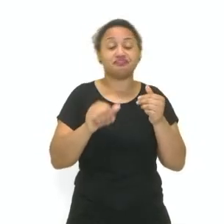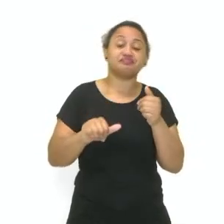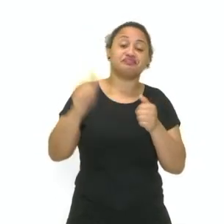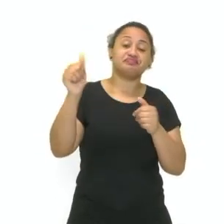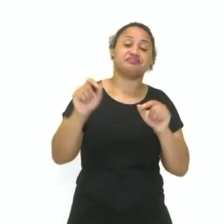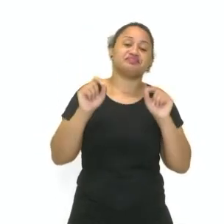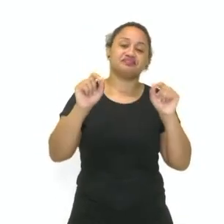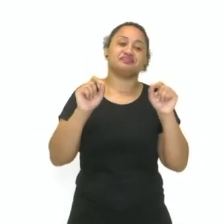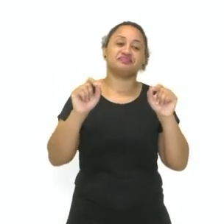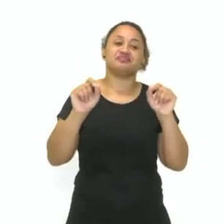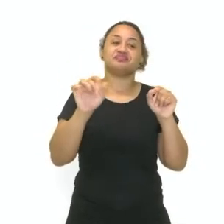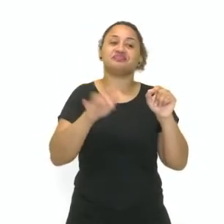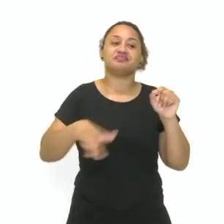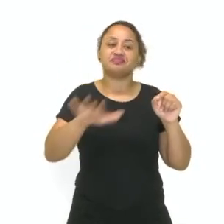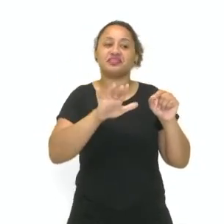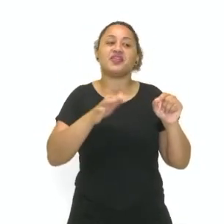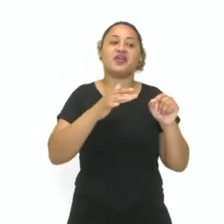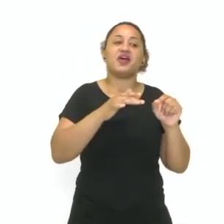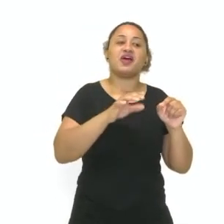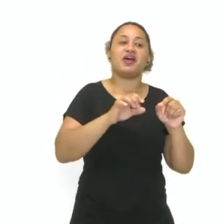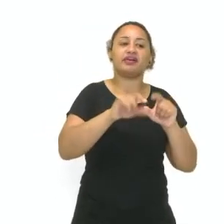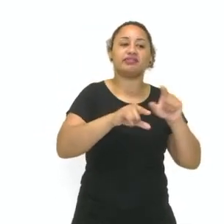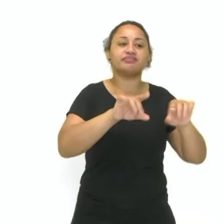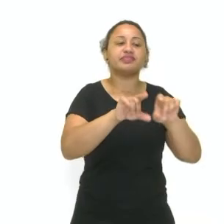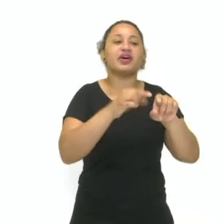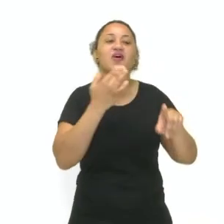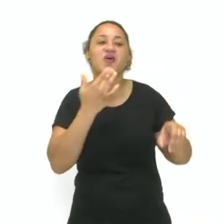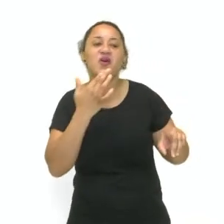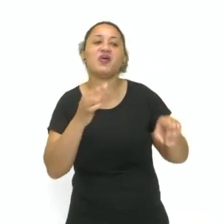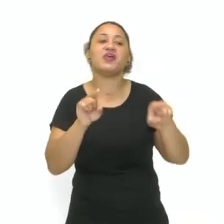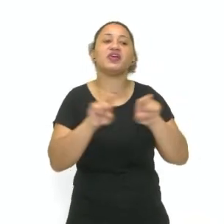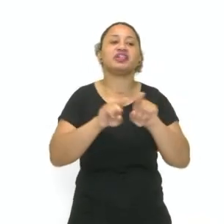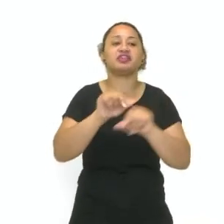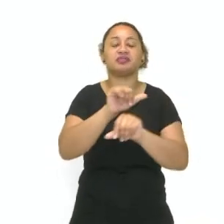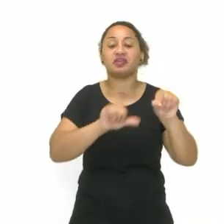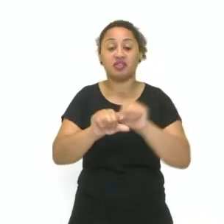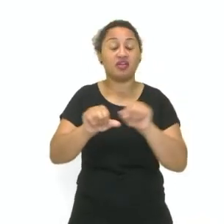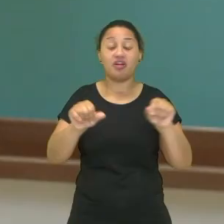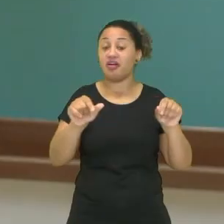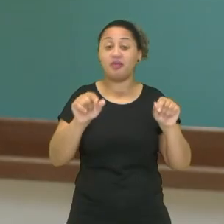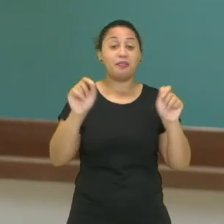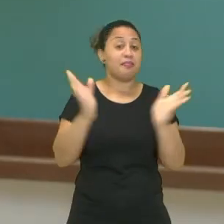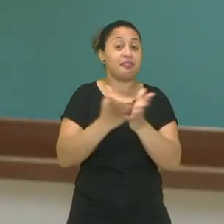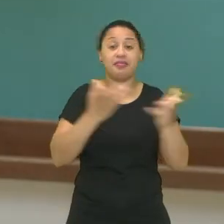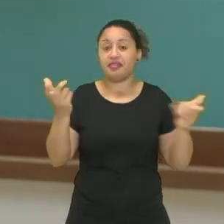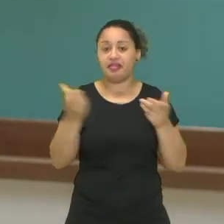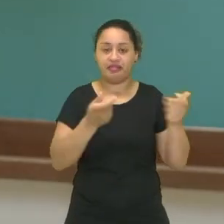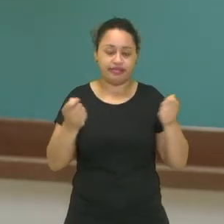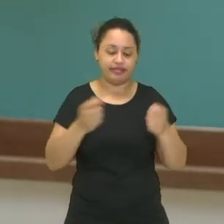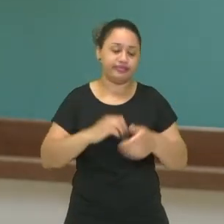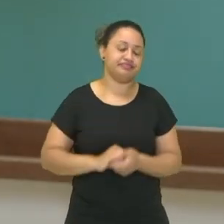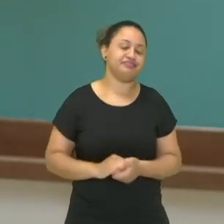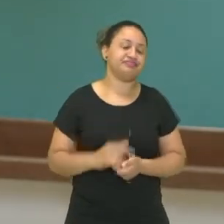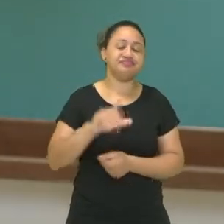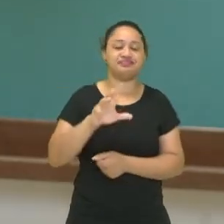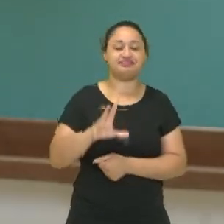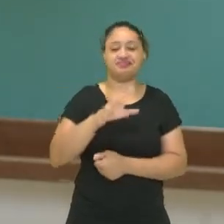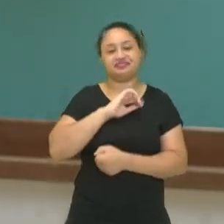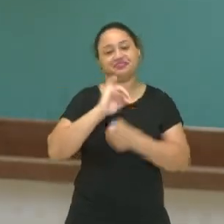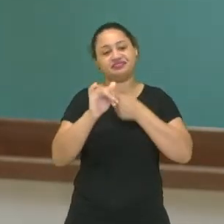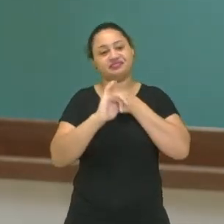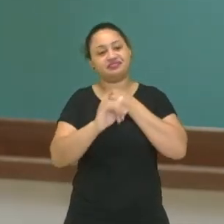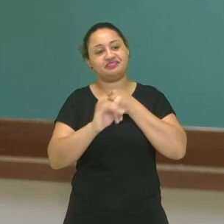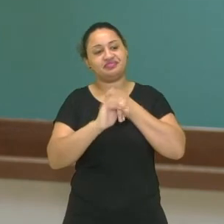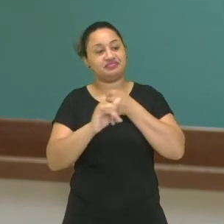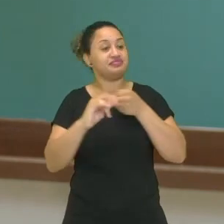apura a cor e o grão, num renovado e incomparável milagre. Então, para você que adora a crônica, meu caro estudante, está aqui,